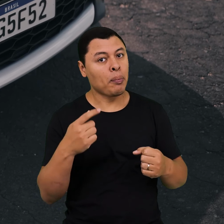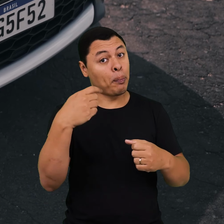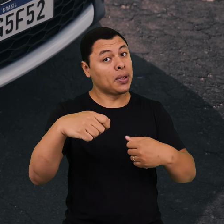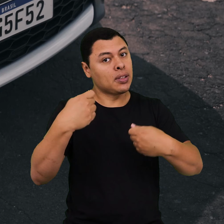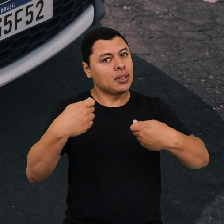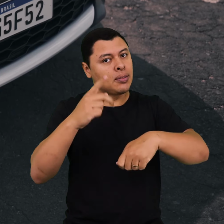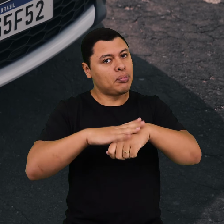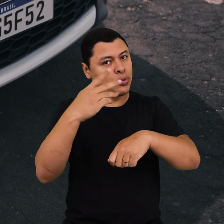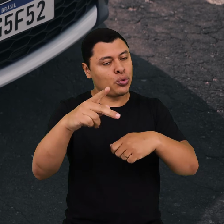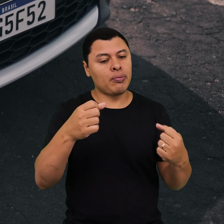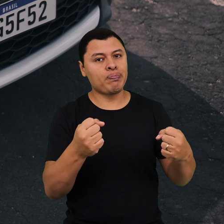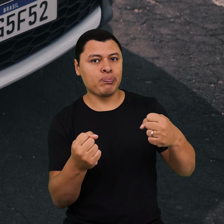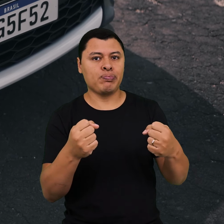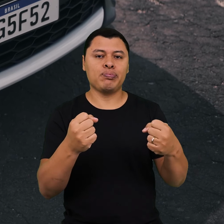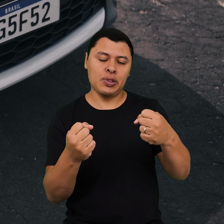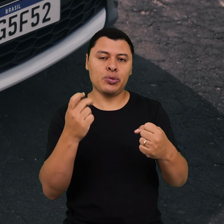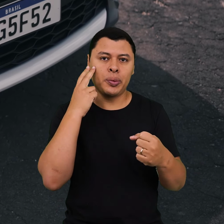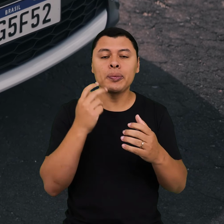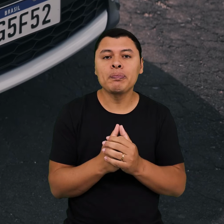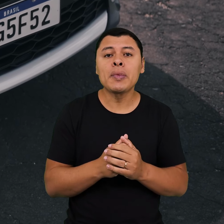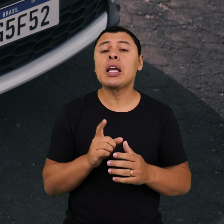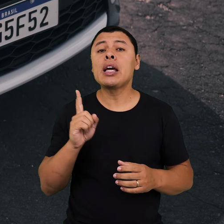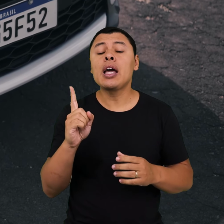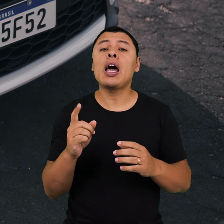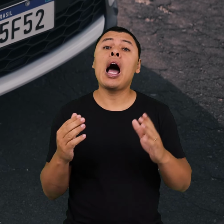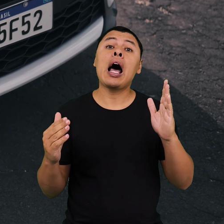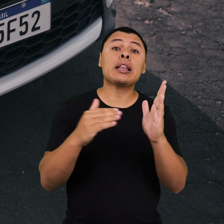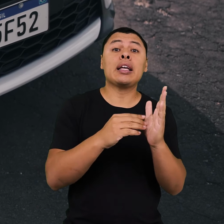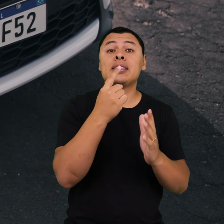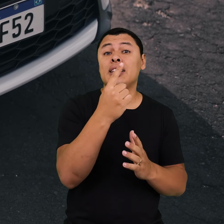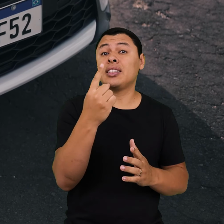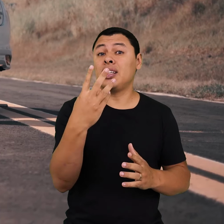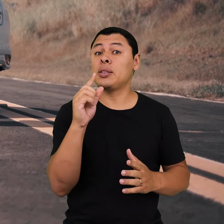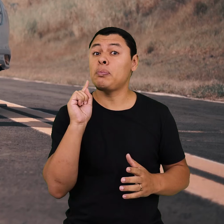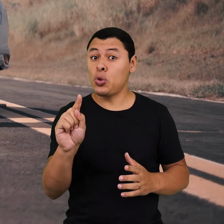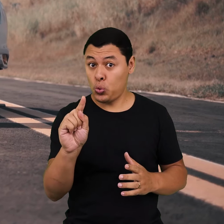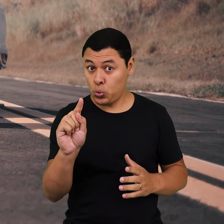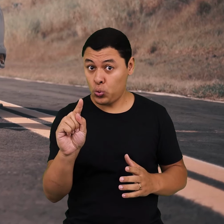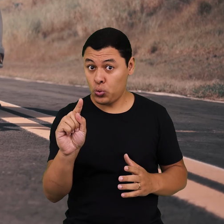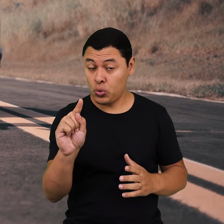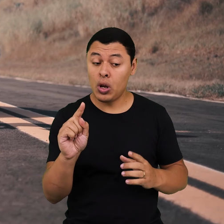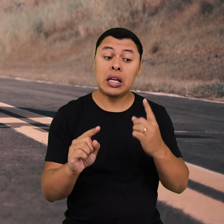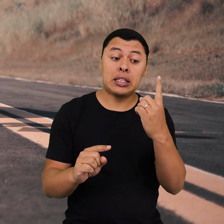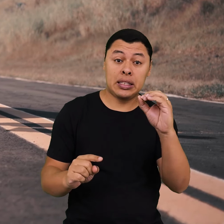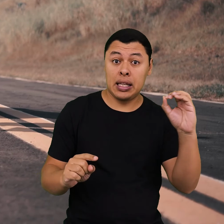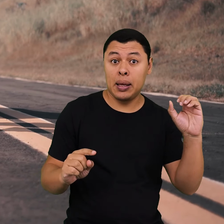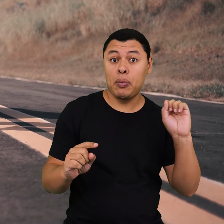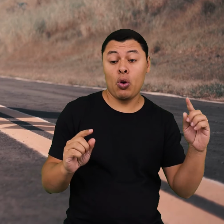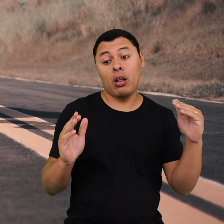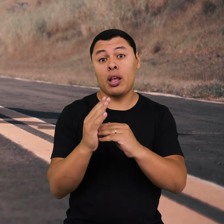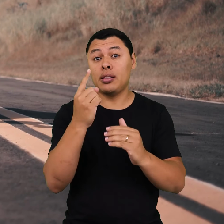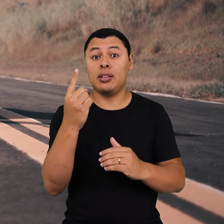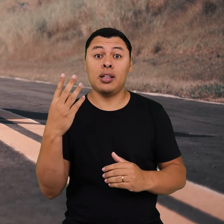em R$ 92 mil na versão XL e vai até R$ 113 mil na versão XLS. Mas a versão intermediária é a que